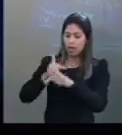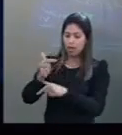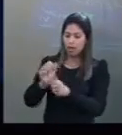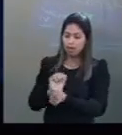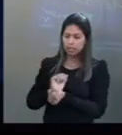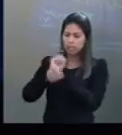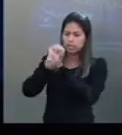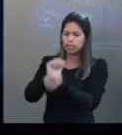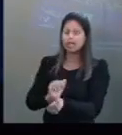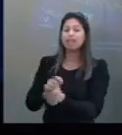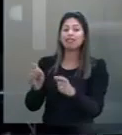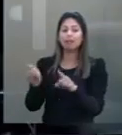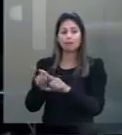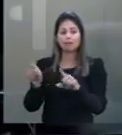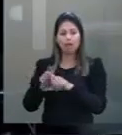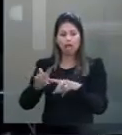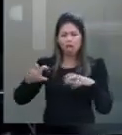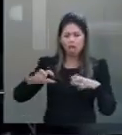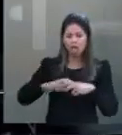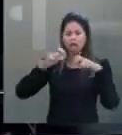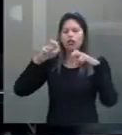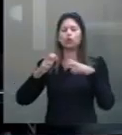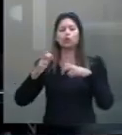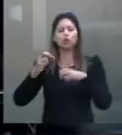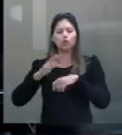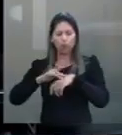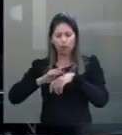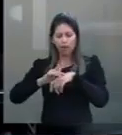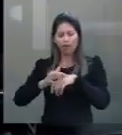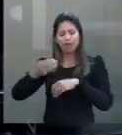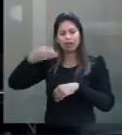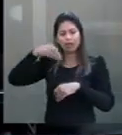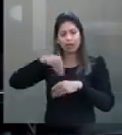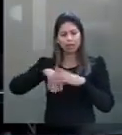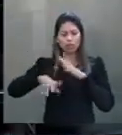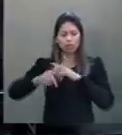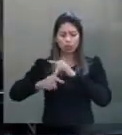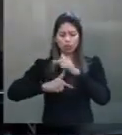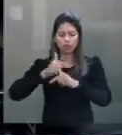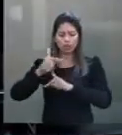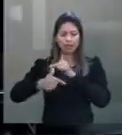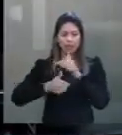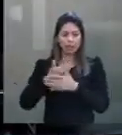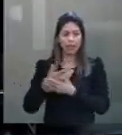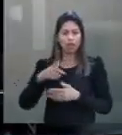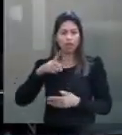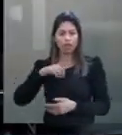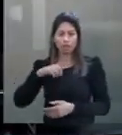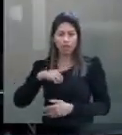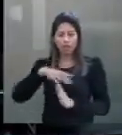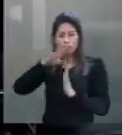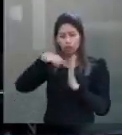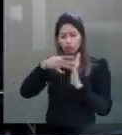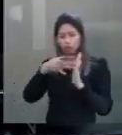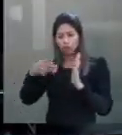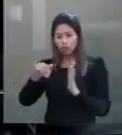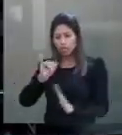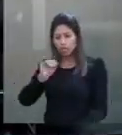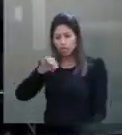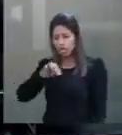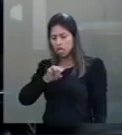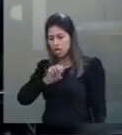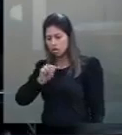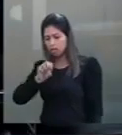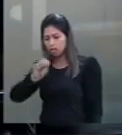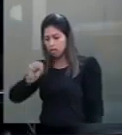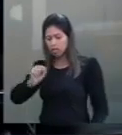e doença no trabalho. O último anuário estatístico do INSS de 2020 registrou mais de